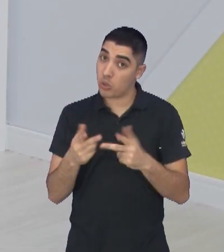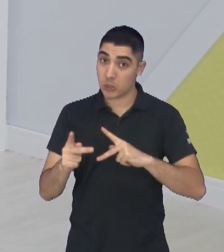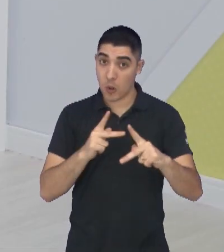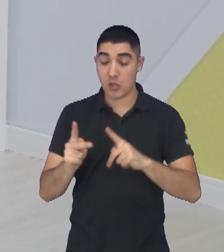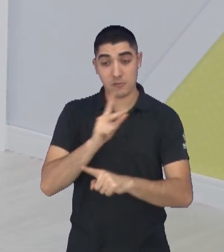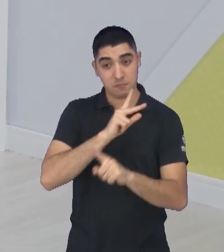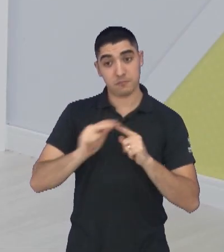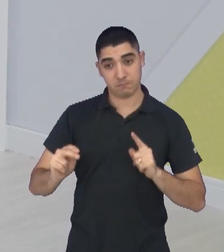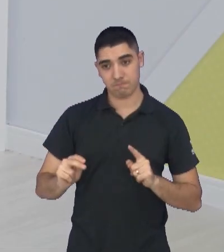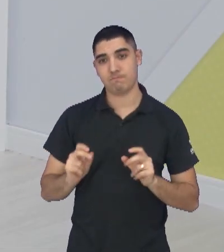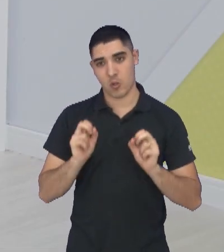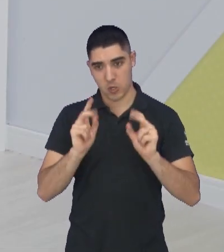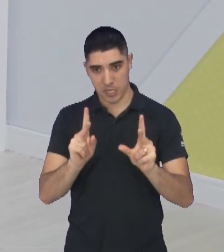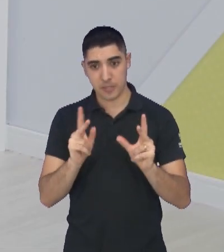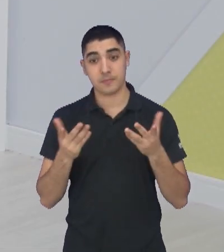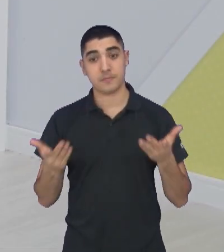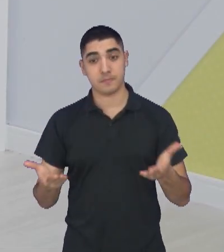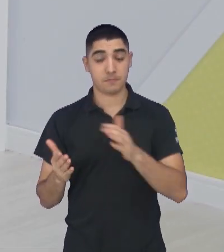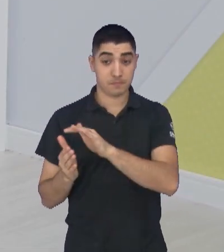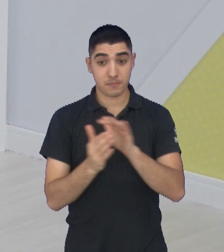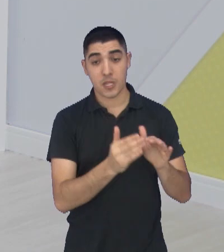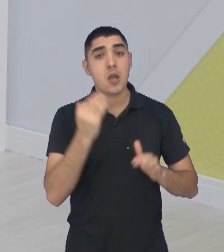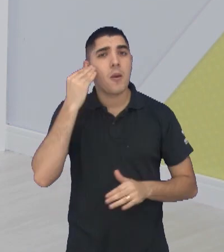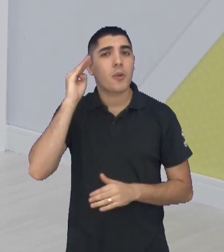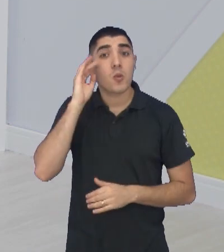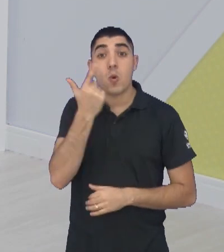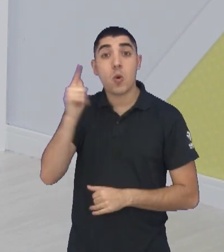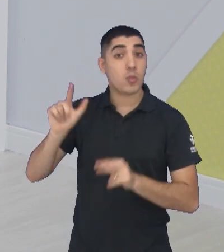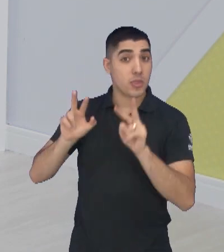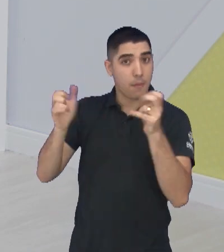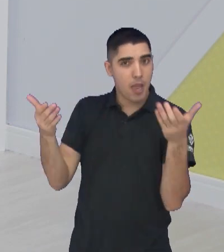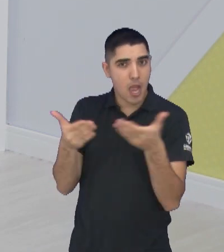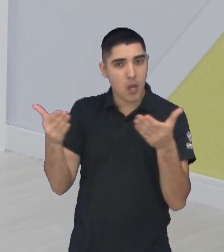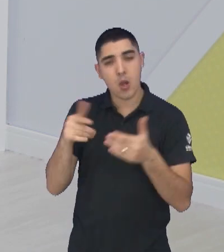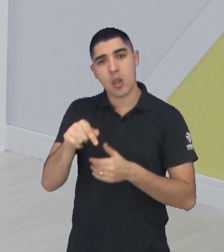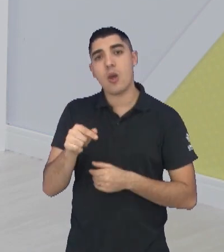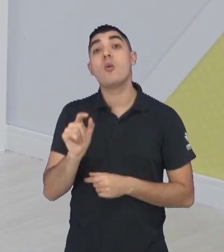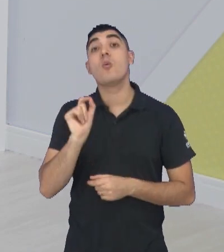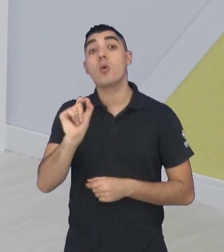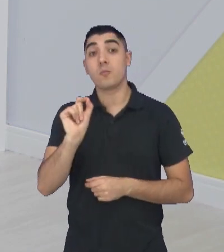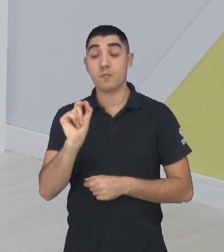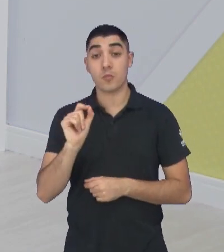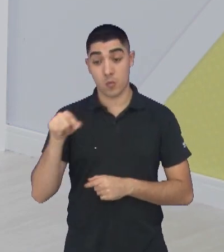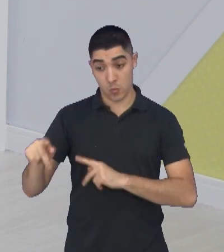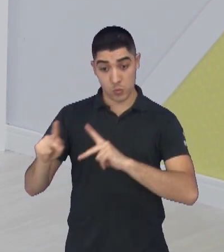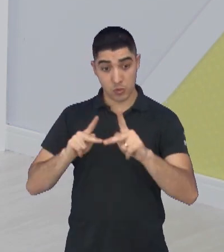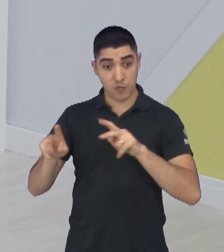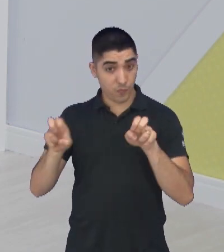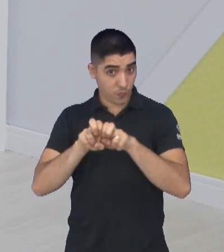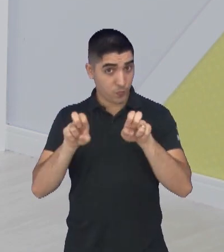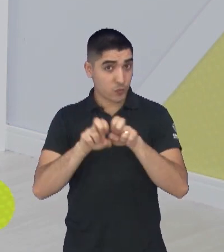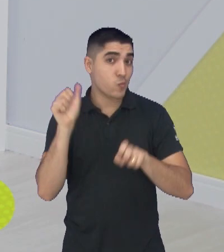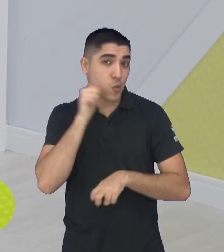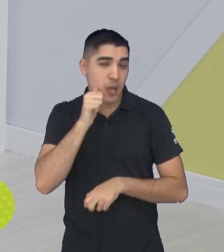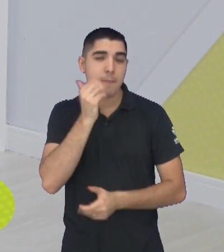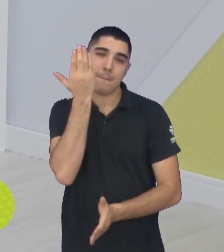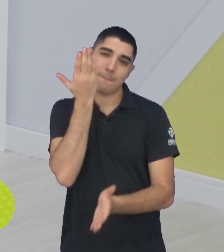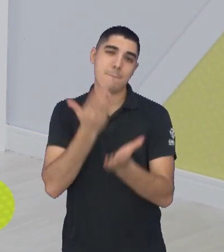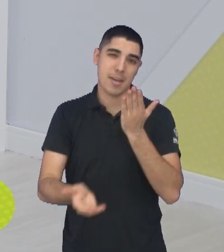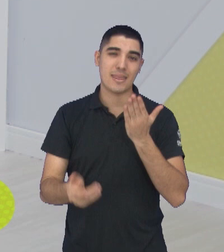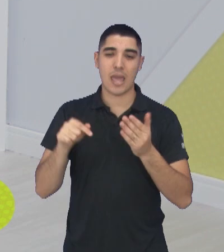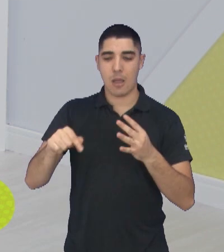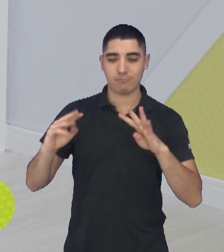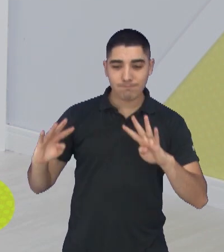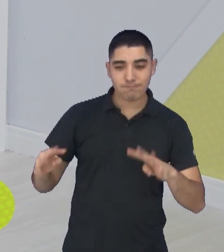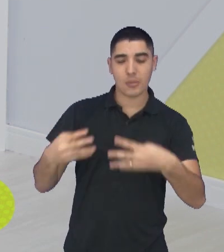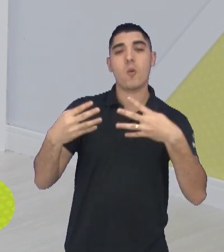equipe do São José, tá certo? Brunão, mudando de assunto para a gente fechar o primeiro bloco de hoje, olha só, São José Futsal Feminino foi eliminado nas quartas de